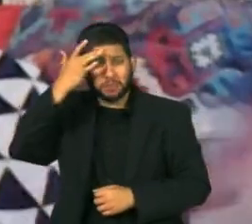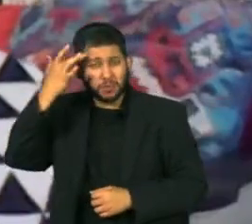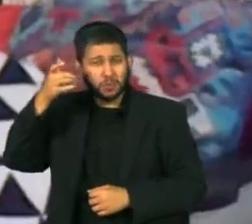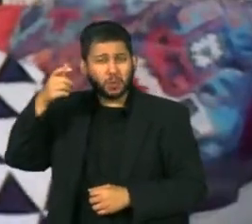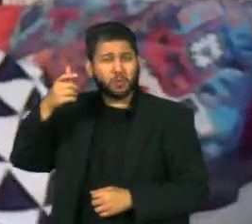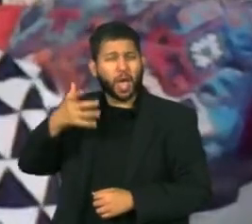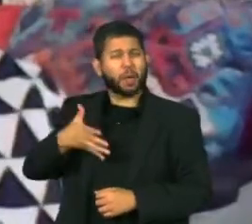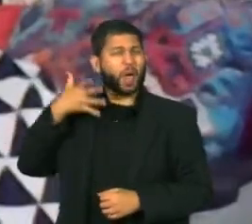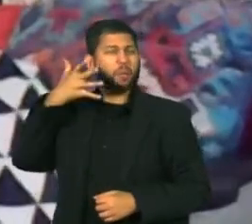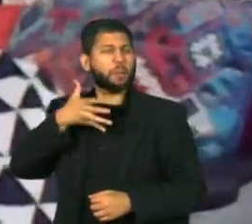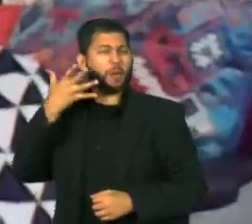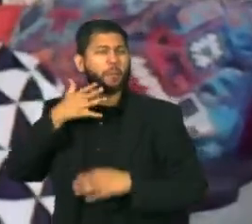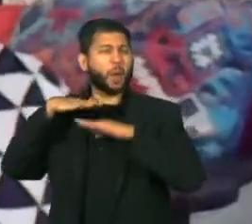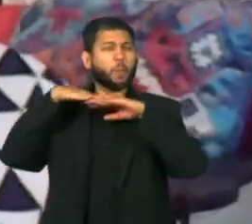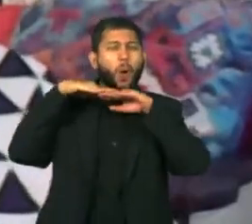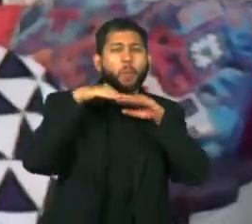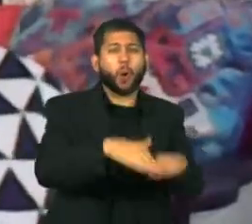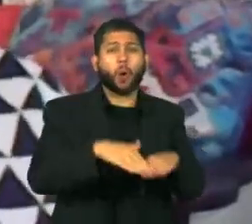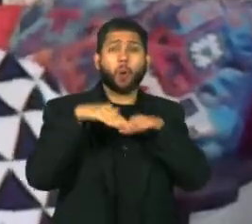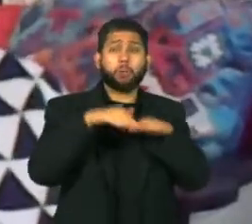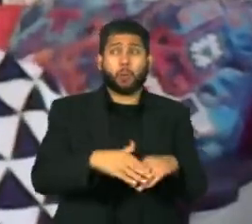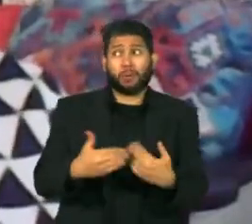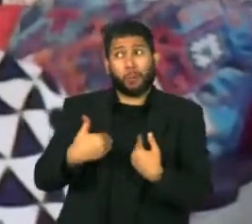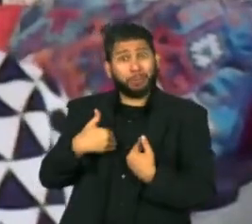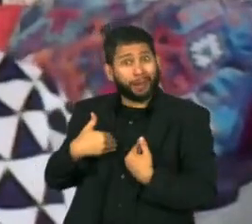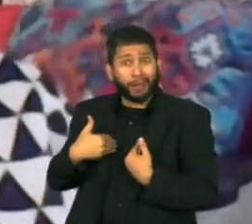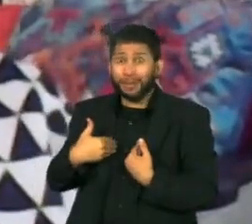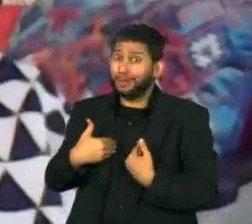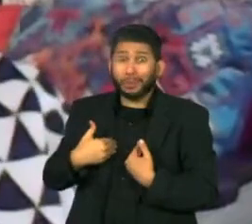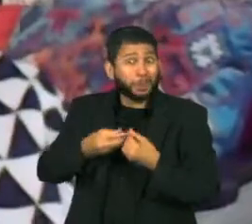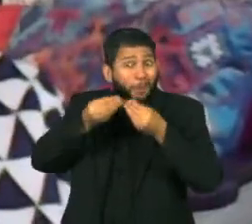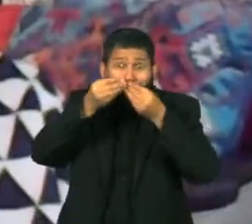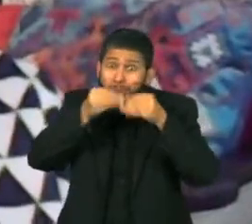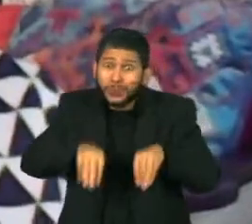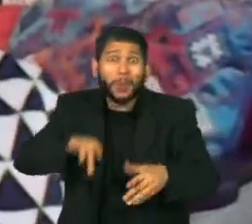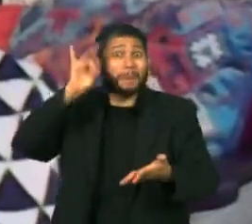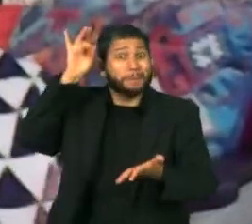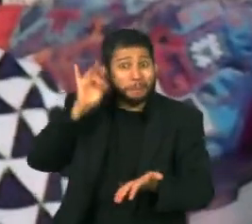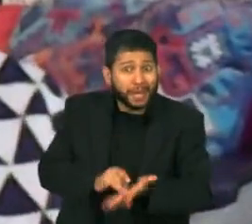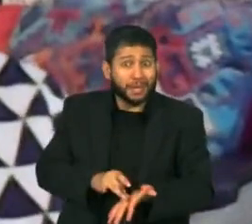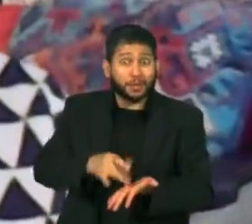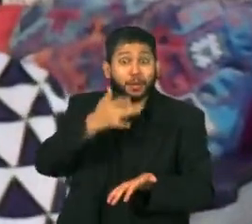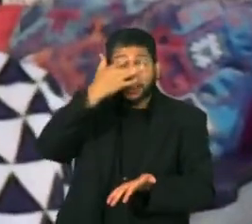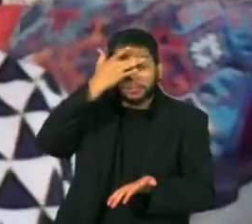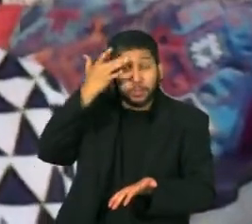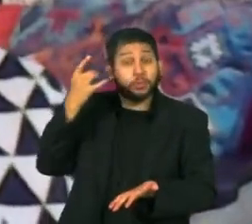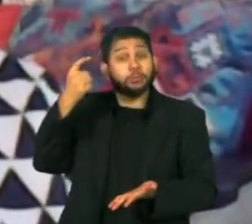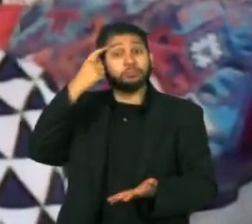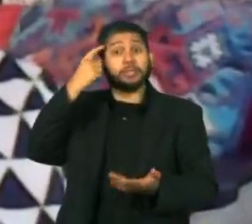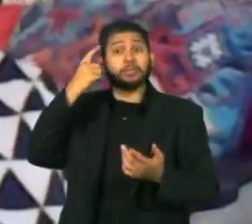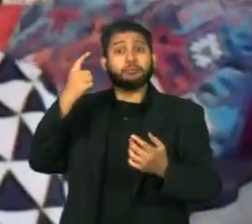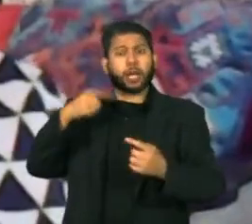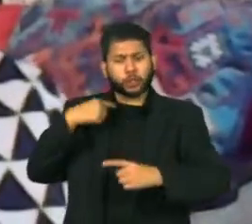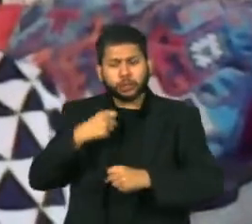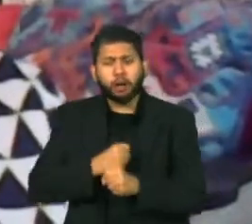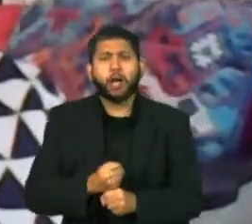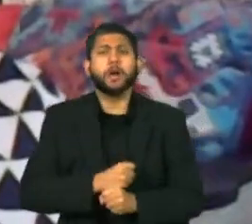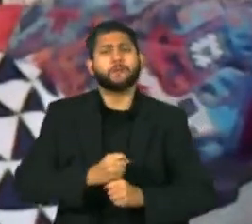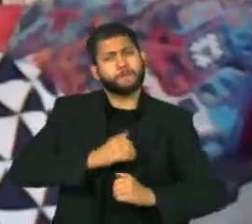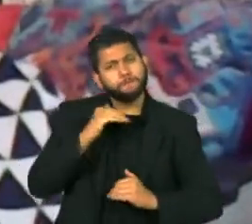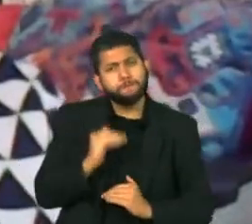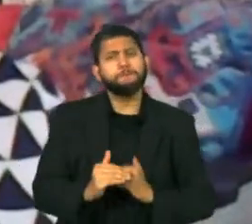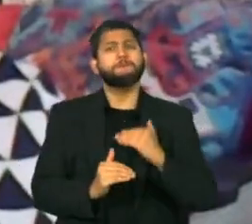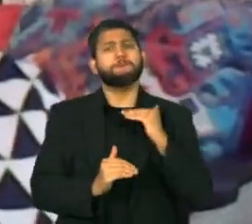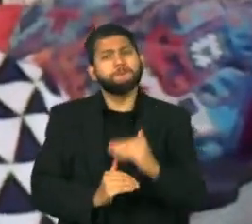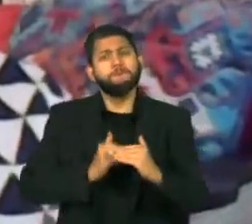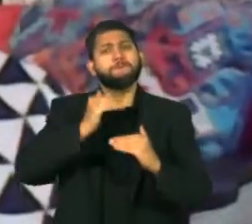uma retórica oficial que, a meu juízo, foi muito nociva. Né, que desmereceu aquilo que nós, com